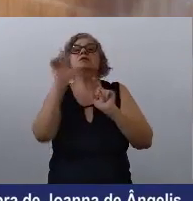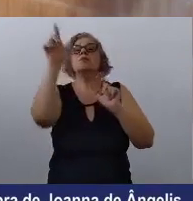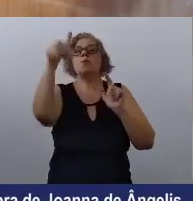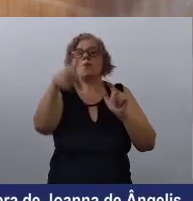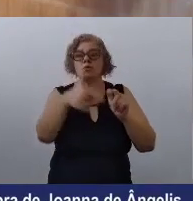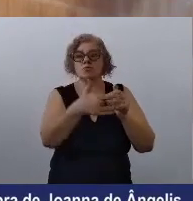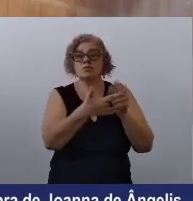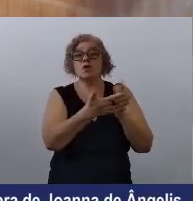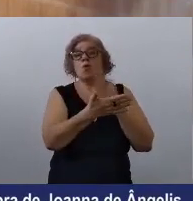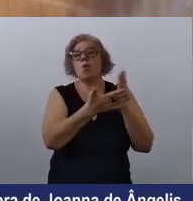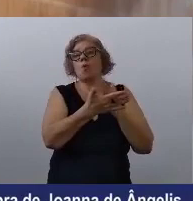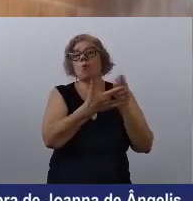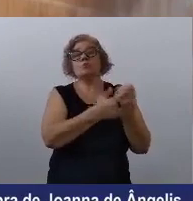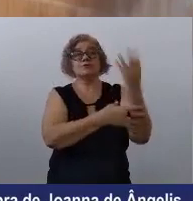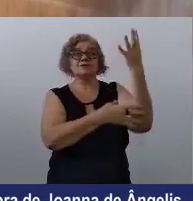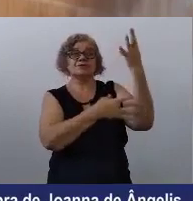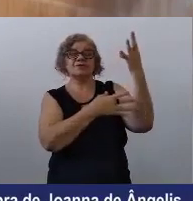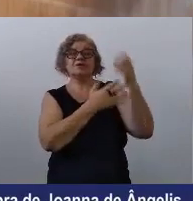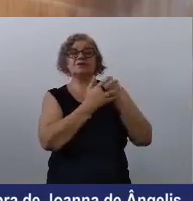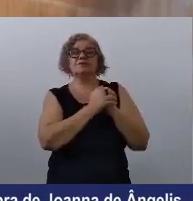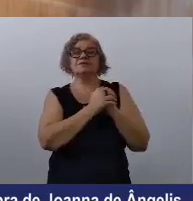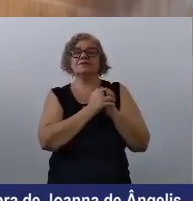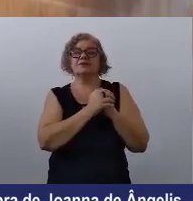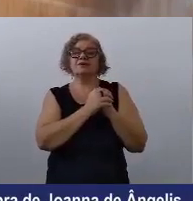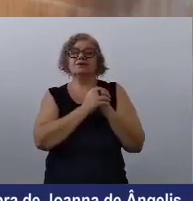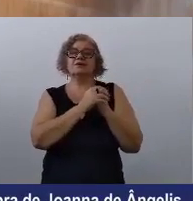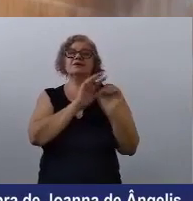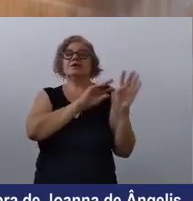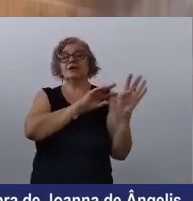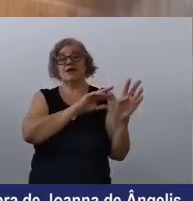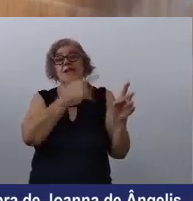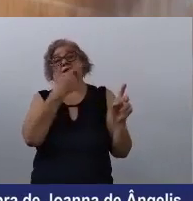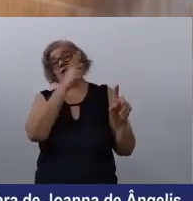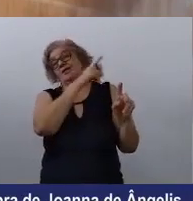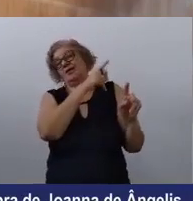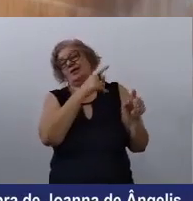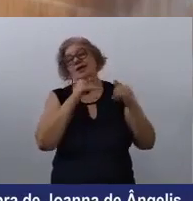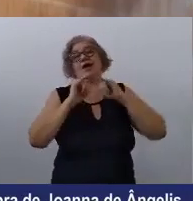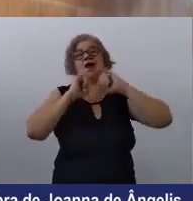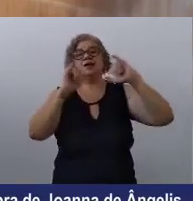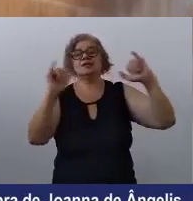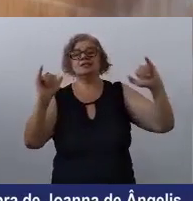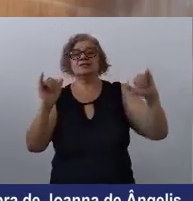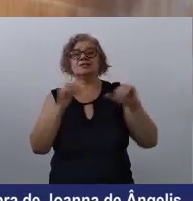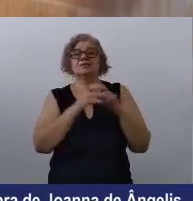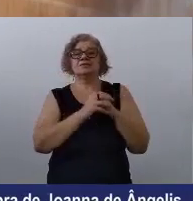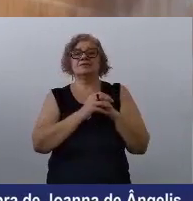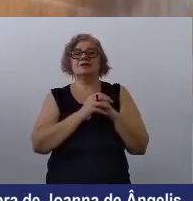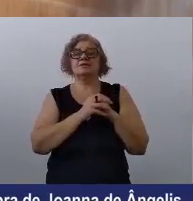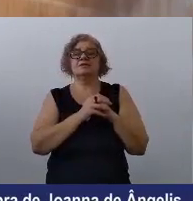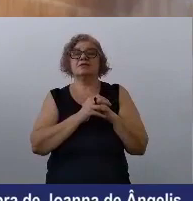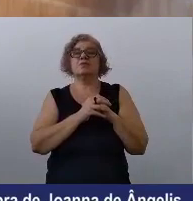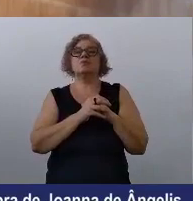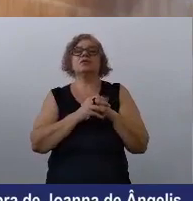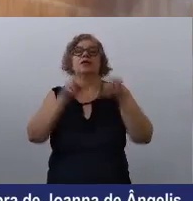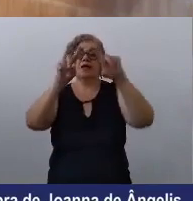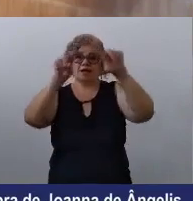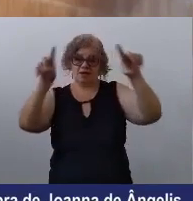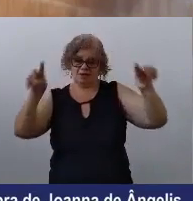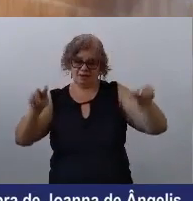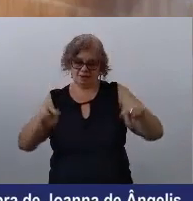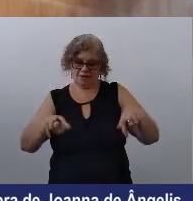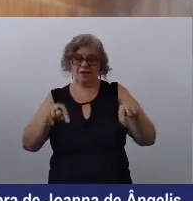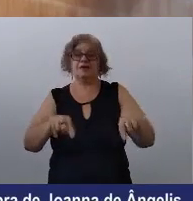dos Espíritos. Ela então recebe a autorização de montar a sua instituição